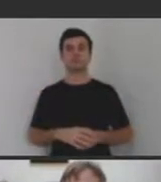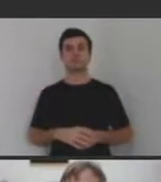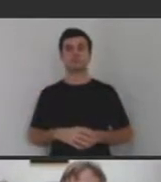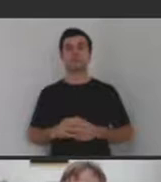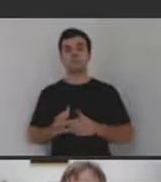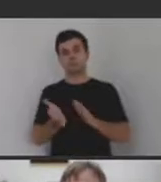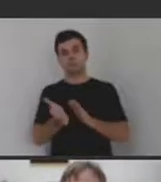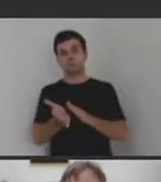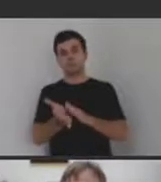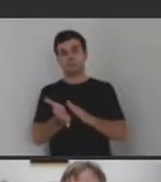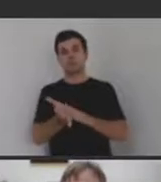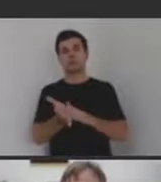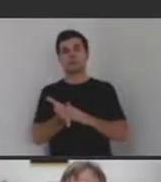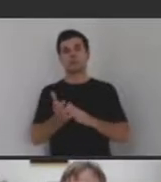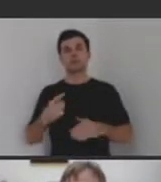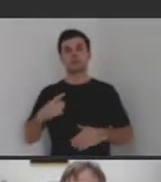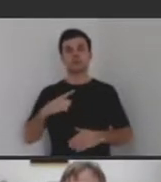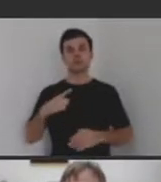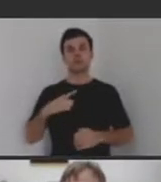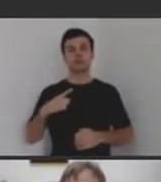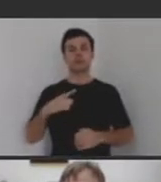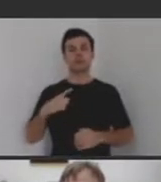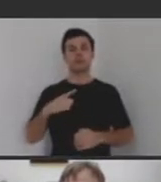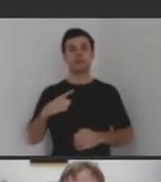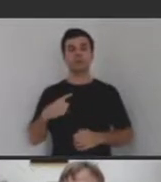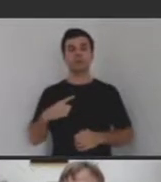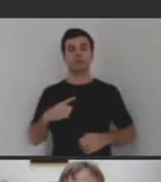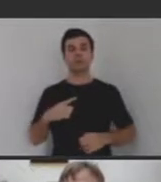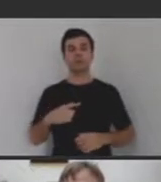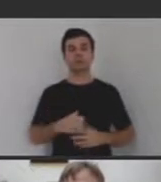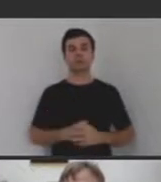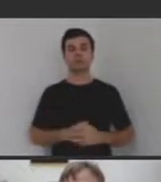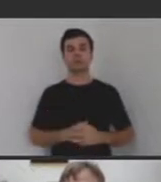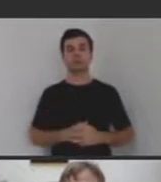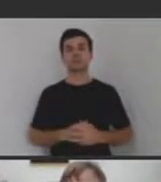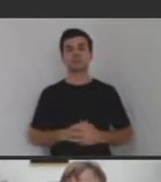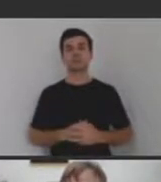pelo requerimento e solicitar também para mim subscrever.